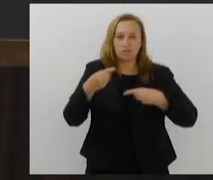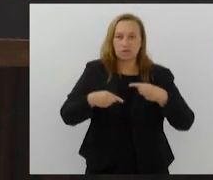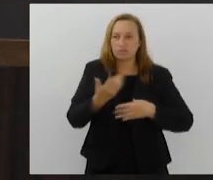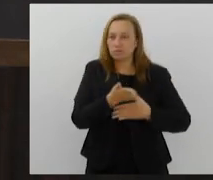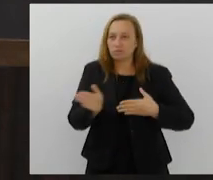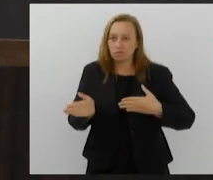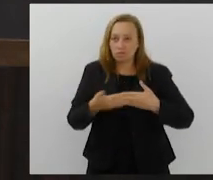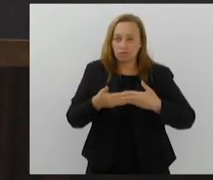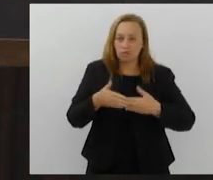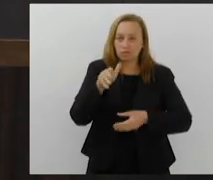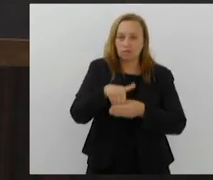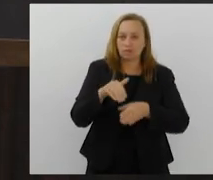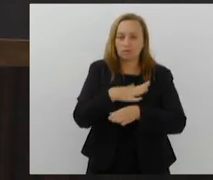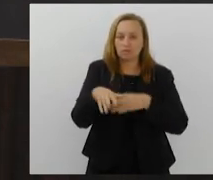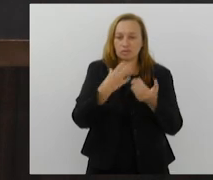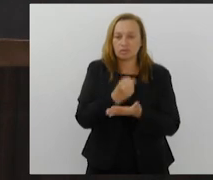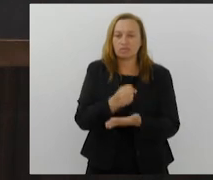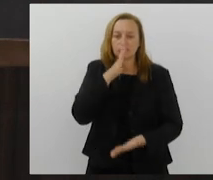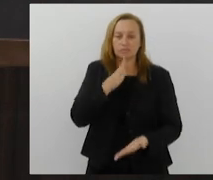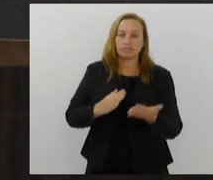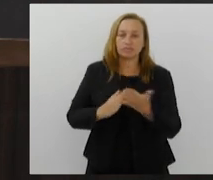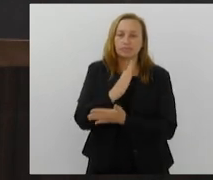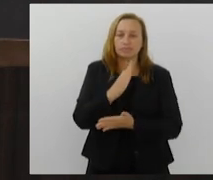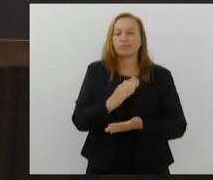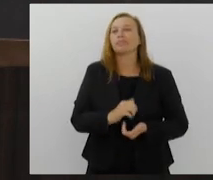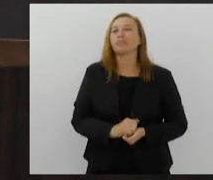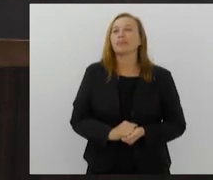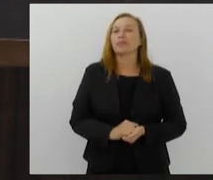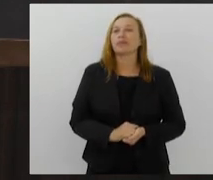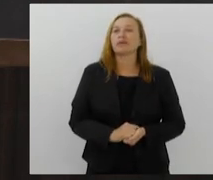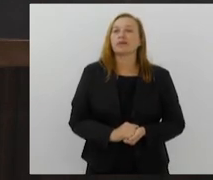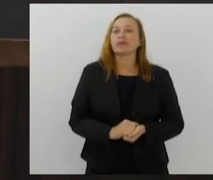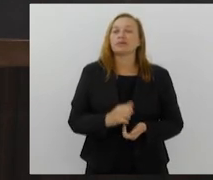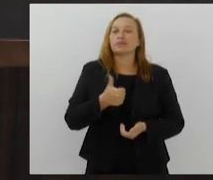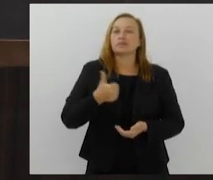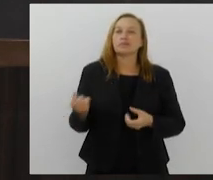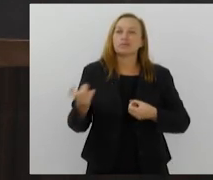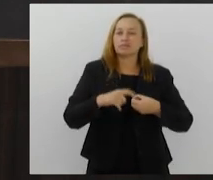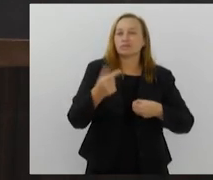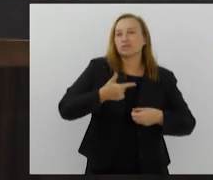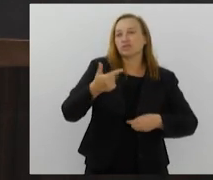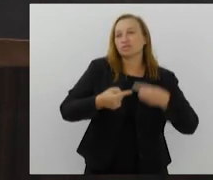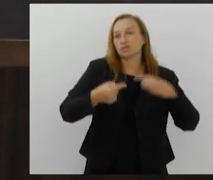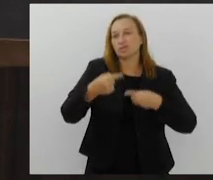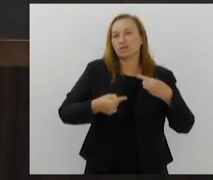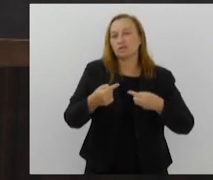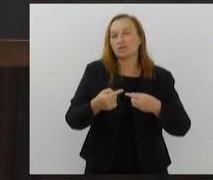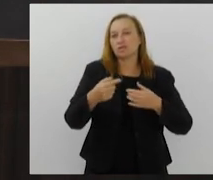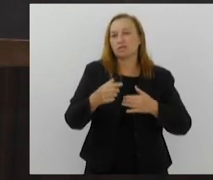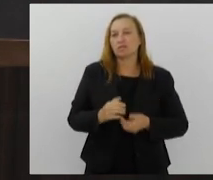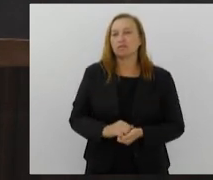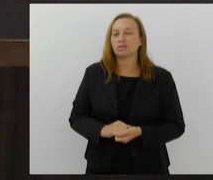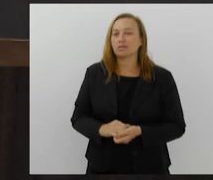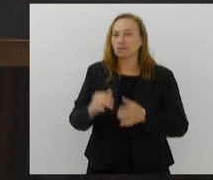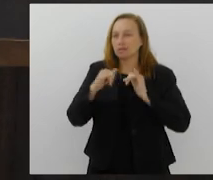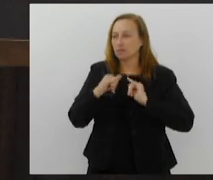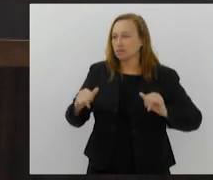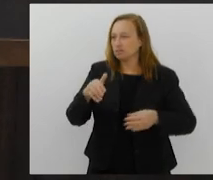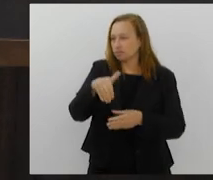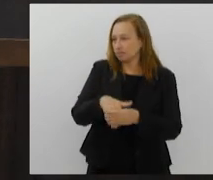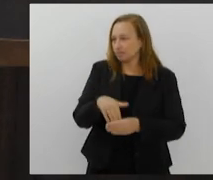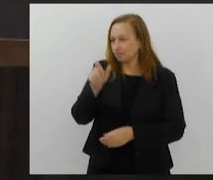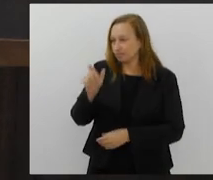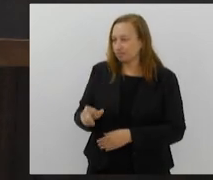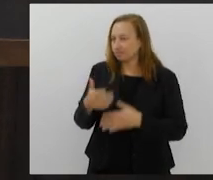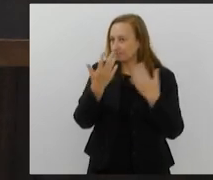Em votação, os senhores que aprovam, permaneçam como estão. Aprovado em primeira, retorna em segunda, o autor... para a declaração de voto,